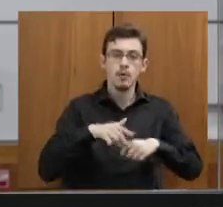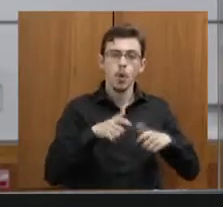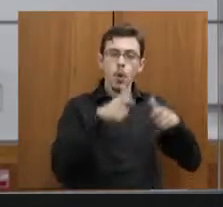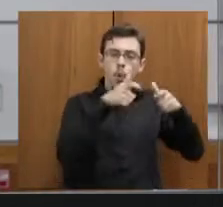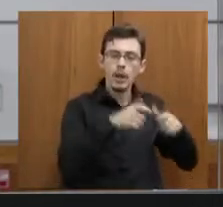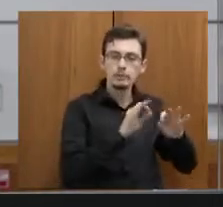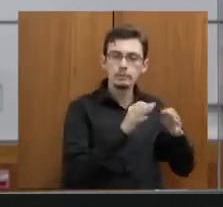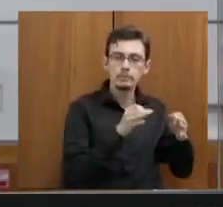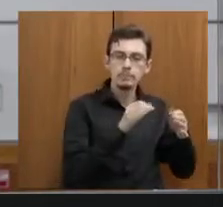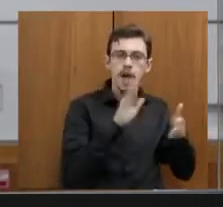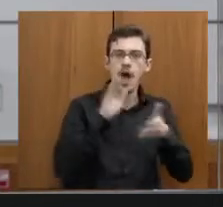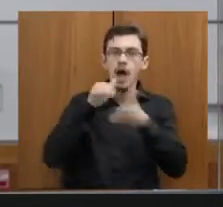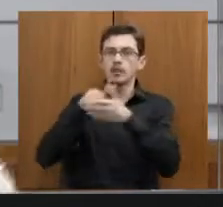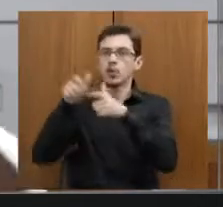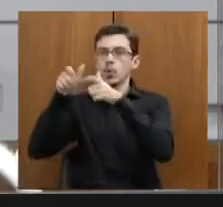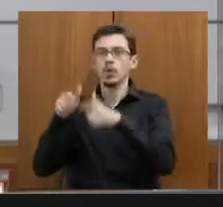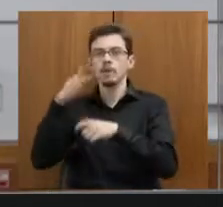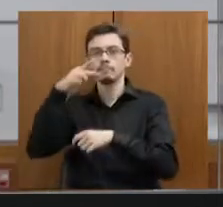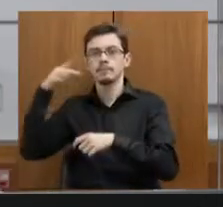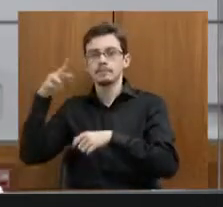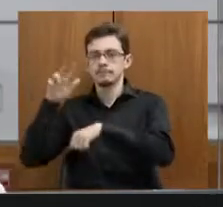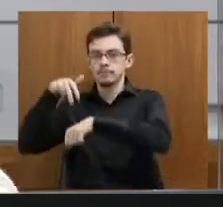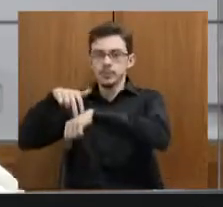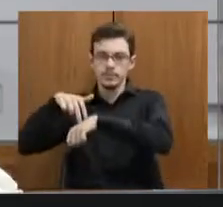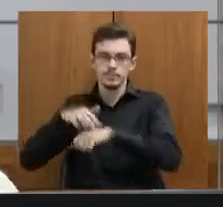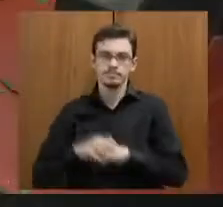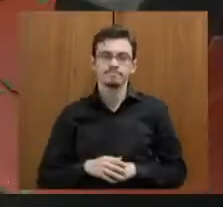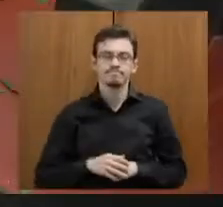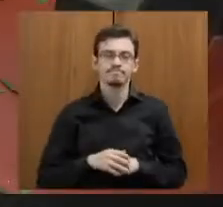República dos países vamos lá com a testar